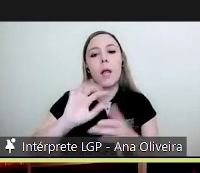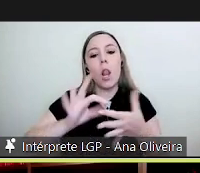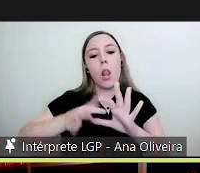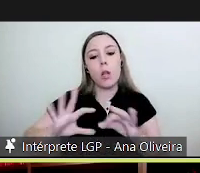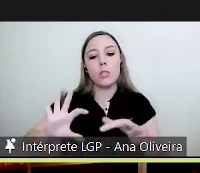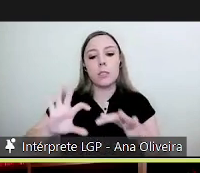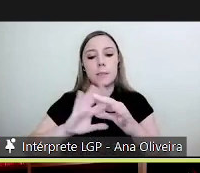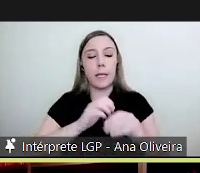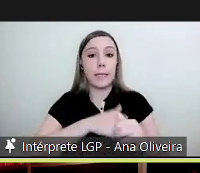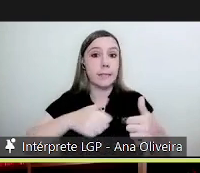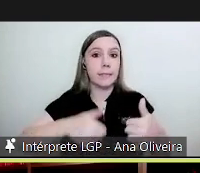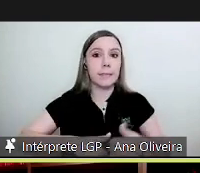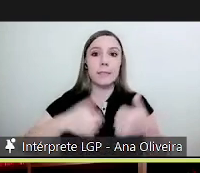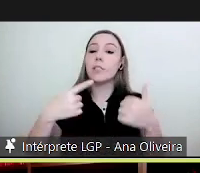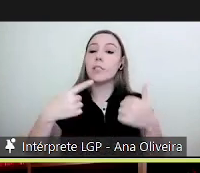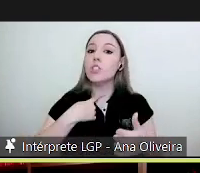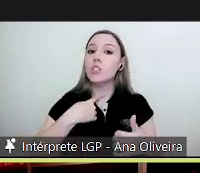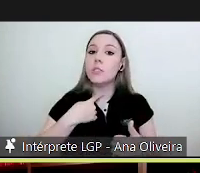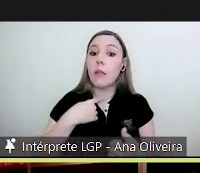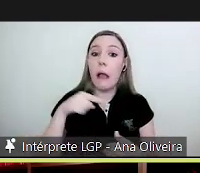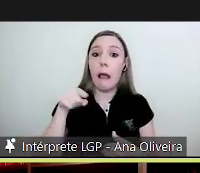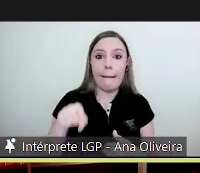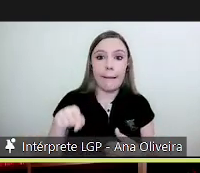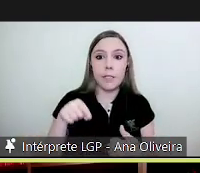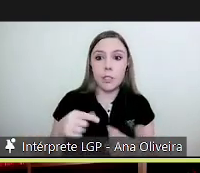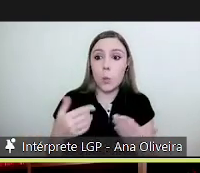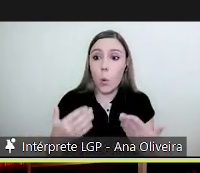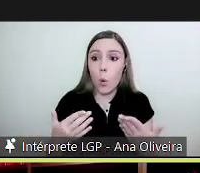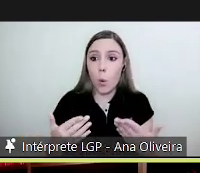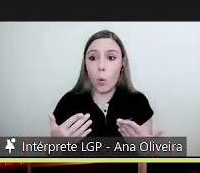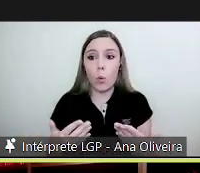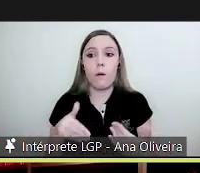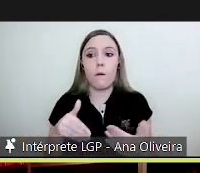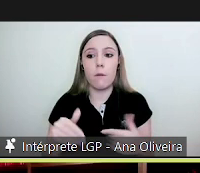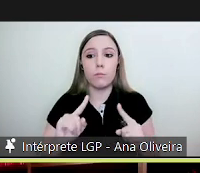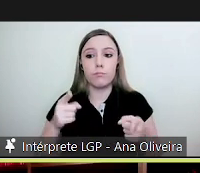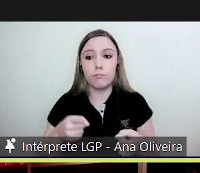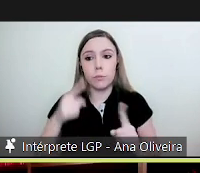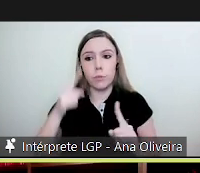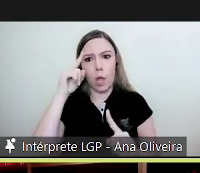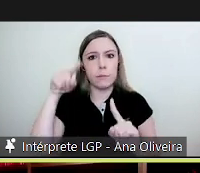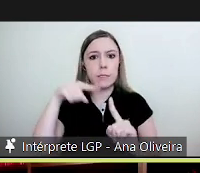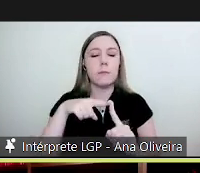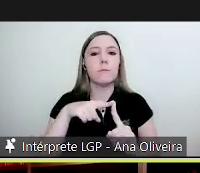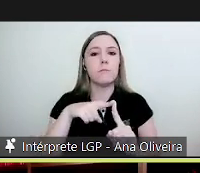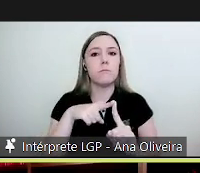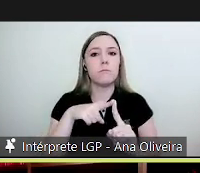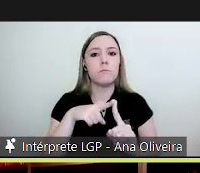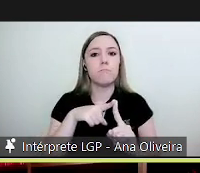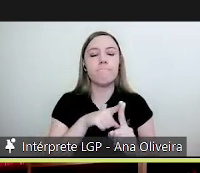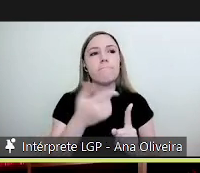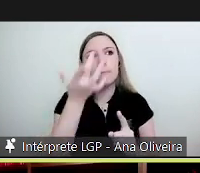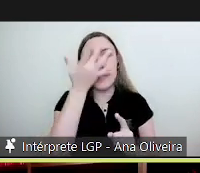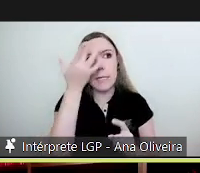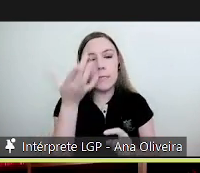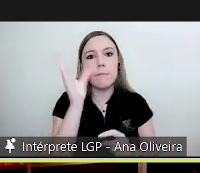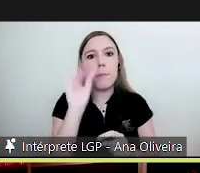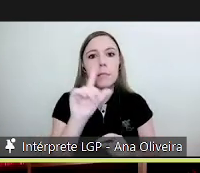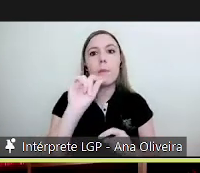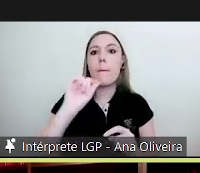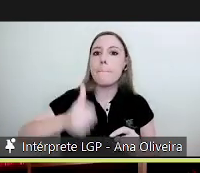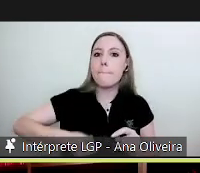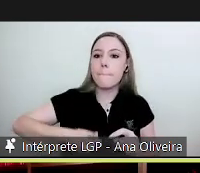cidade digital, esta que está a ser implementada para mais facilmente e mais